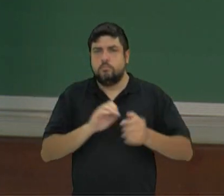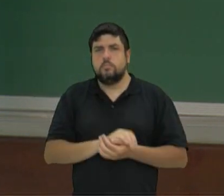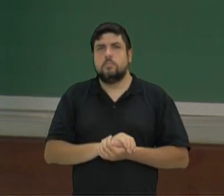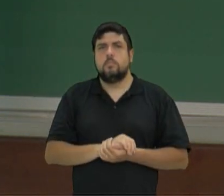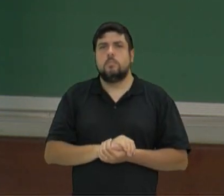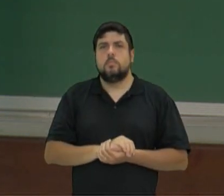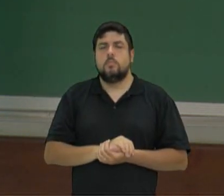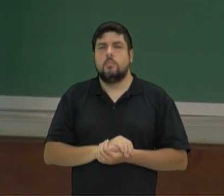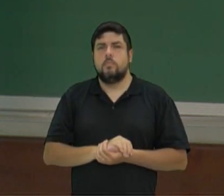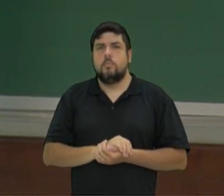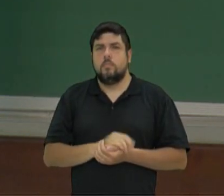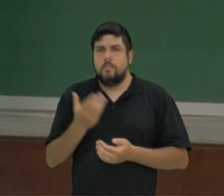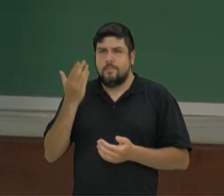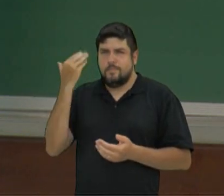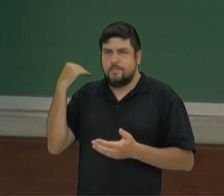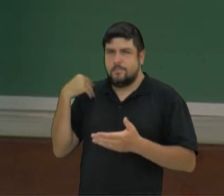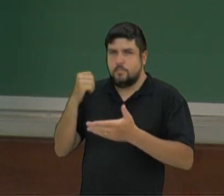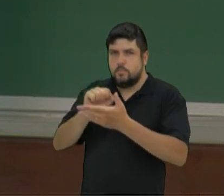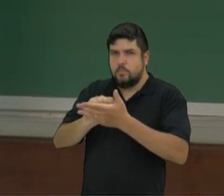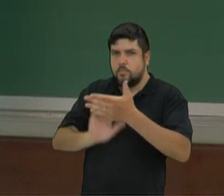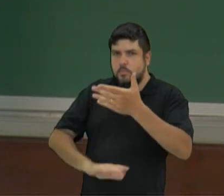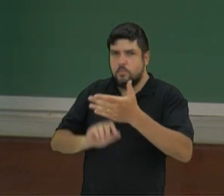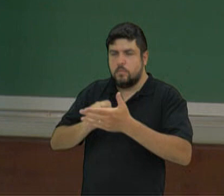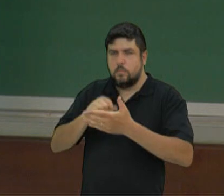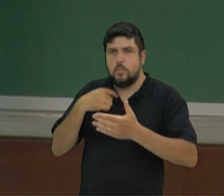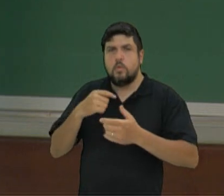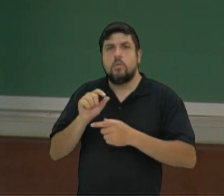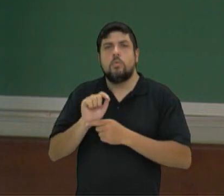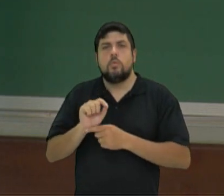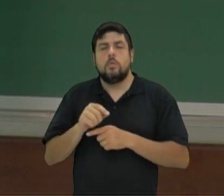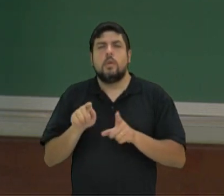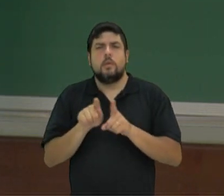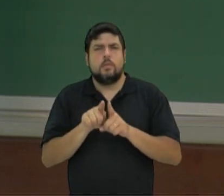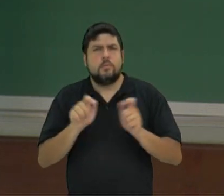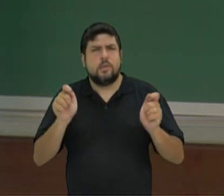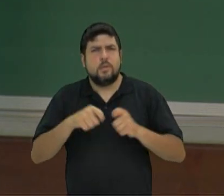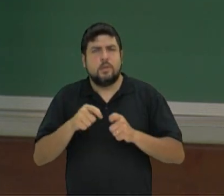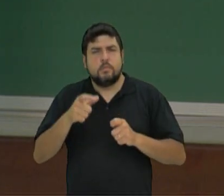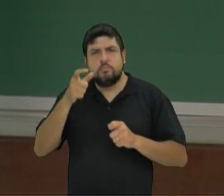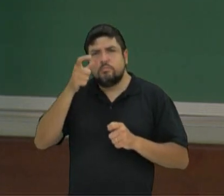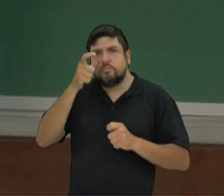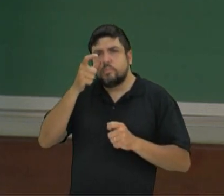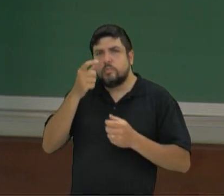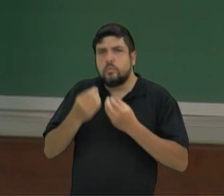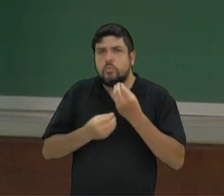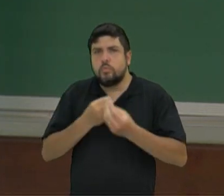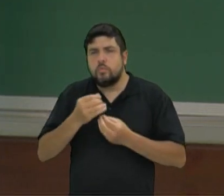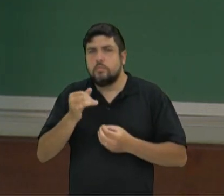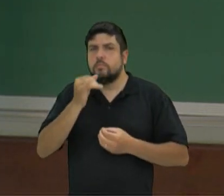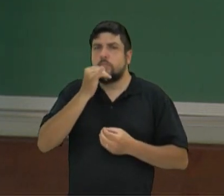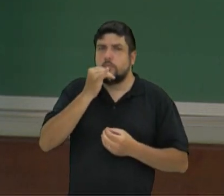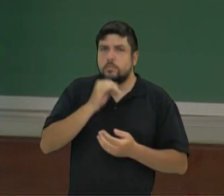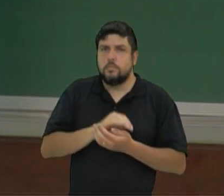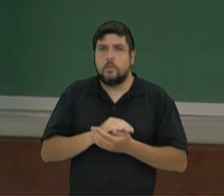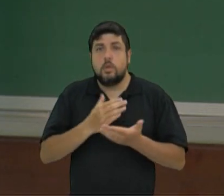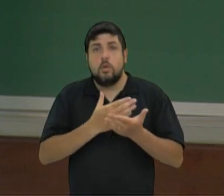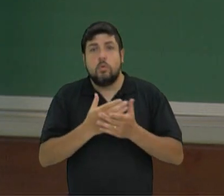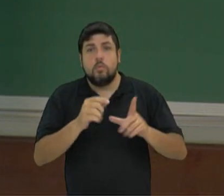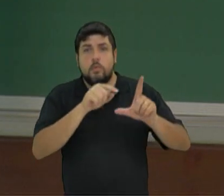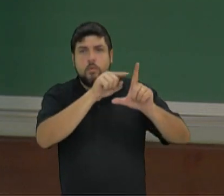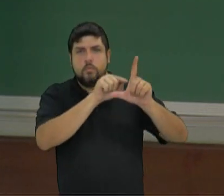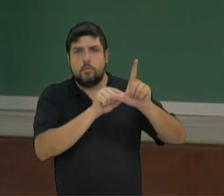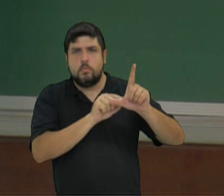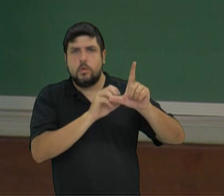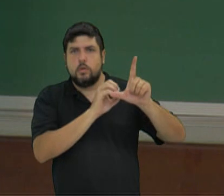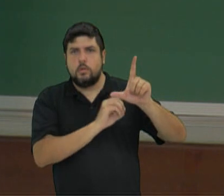Os exercícios anteriores, eles já também servem como exemplos, eu sempre começo com o 0.